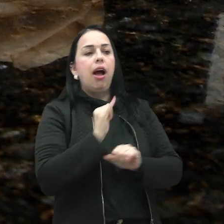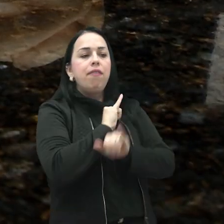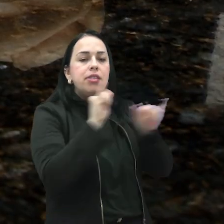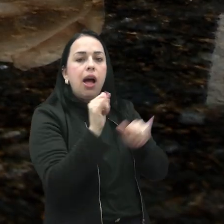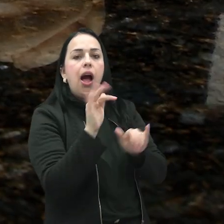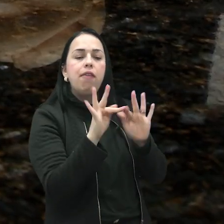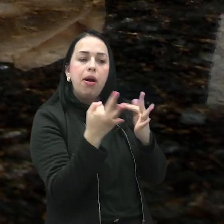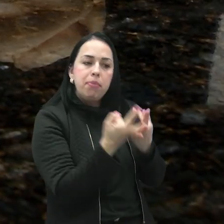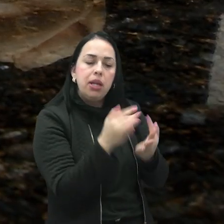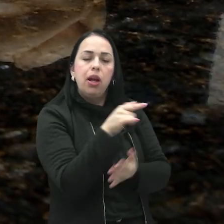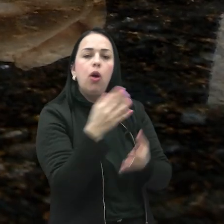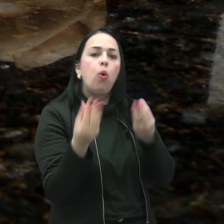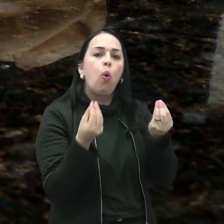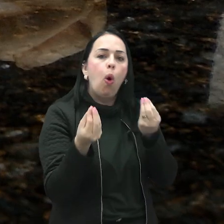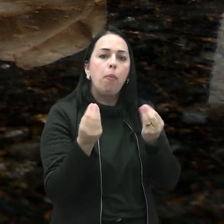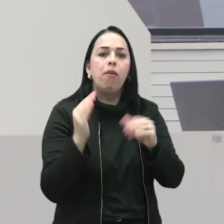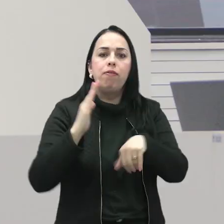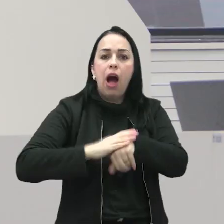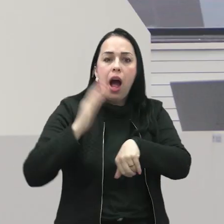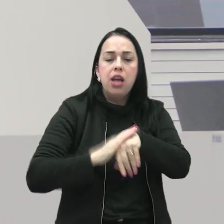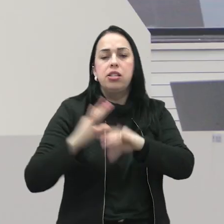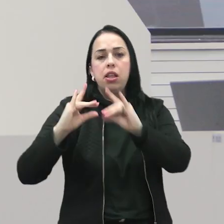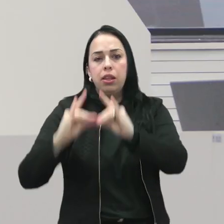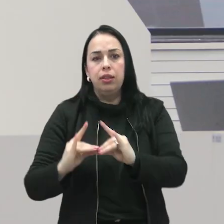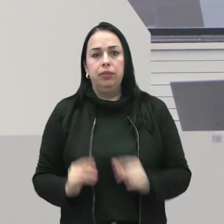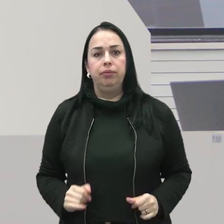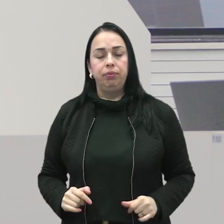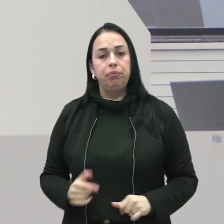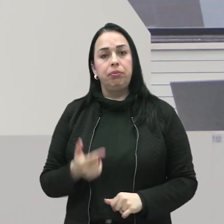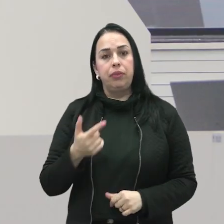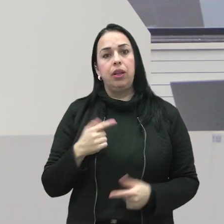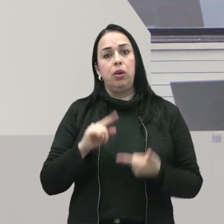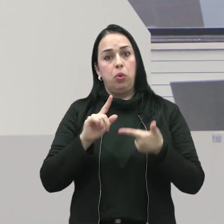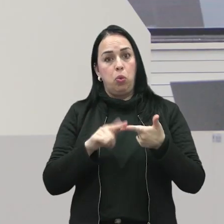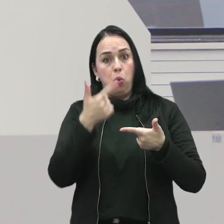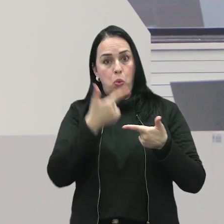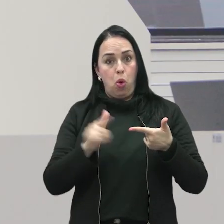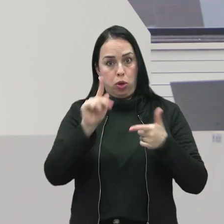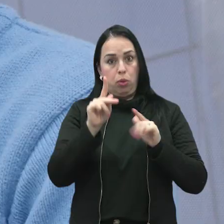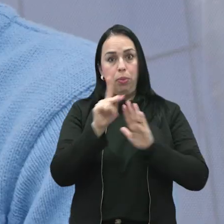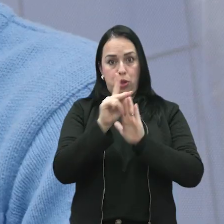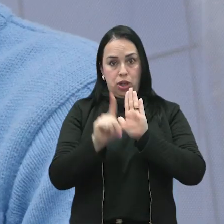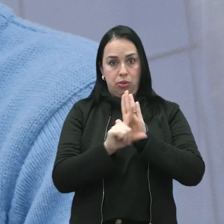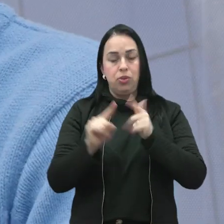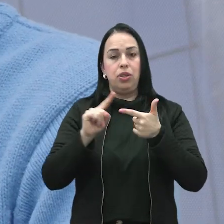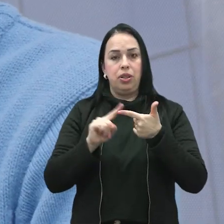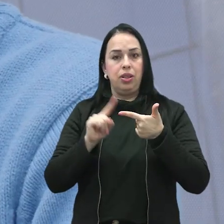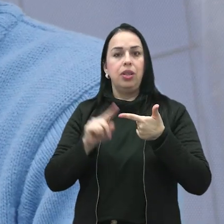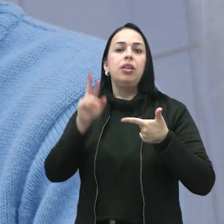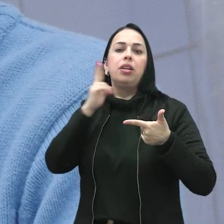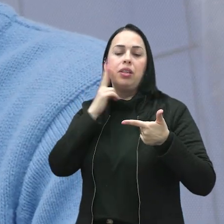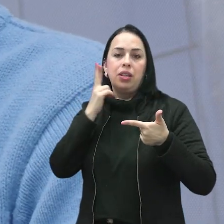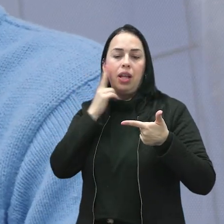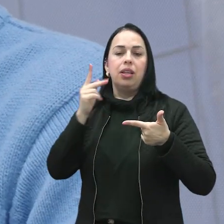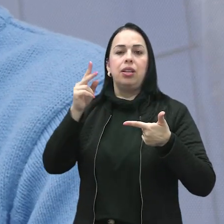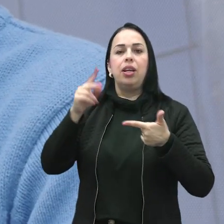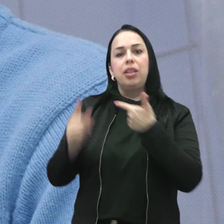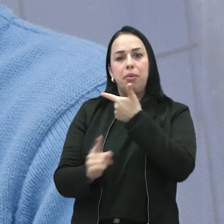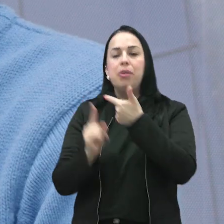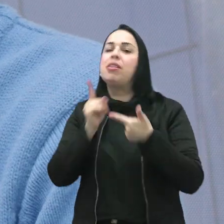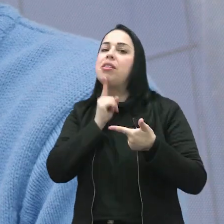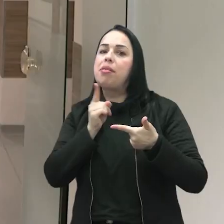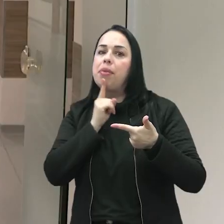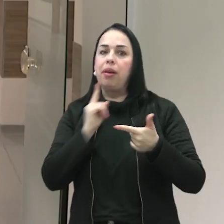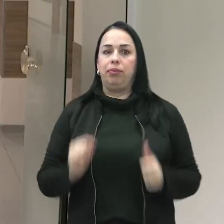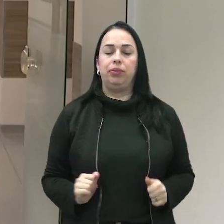a participação na preparação do ritual. Outro projeto aprovado dos vereadores Sérgio Camargo e Renato Santiago propõe medidas